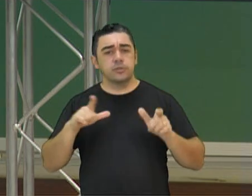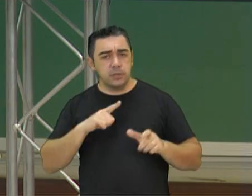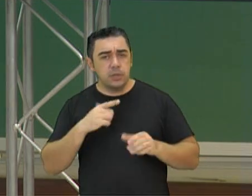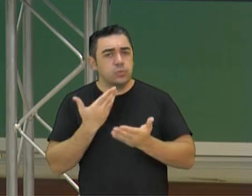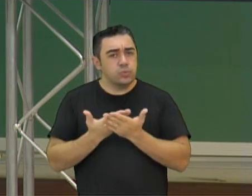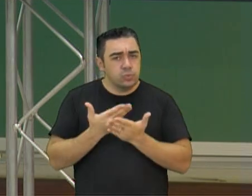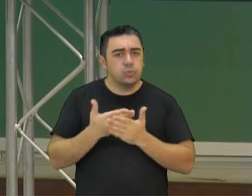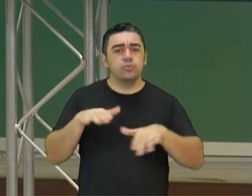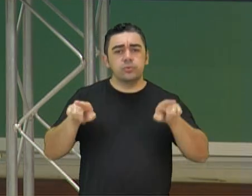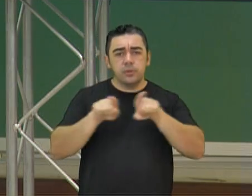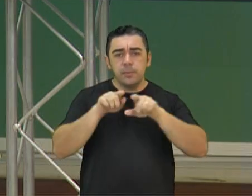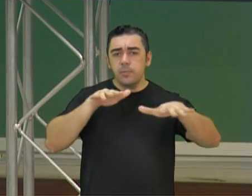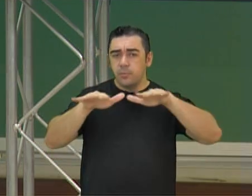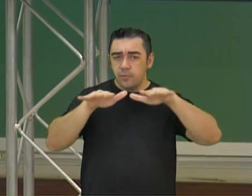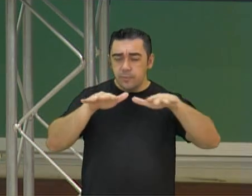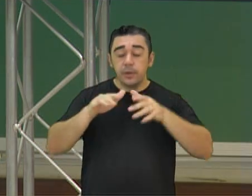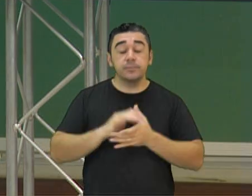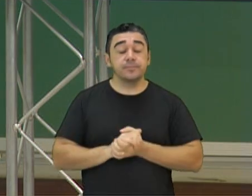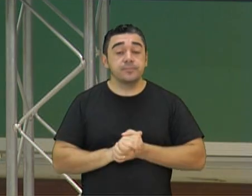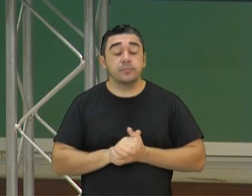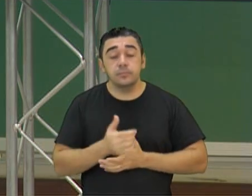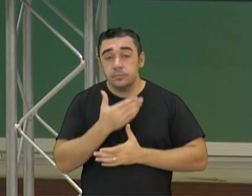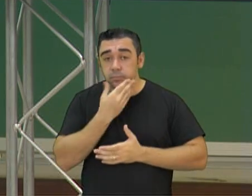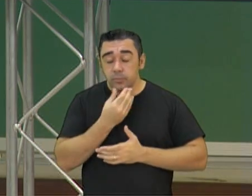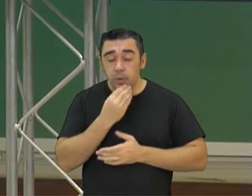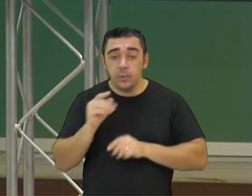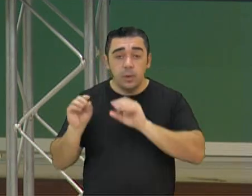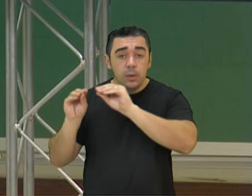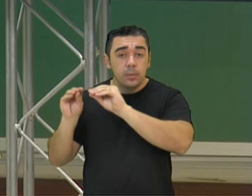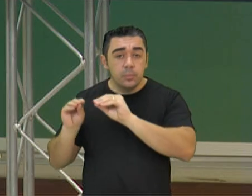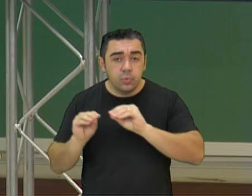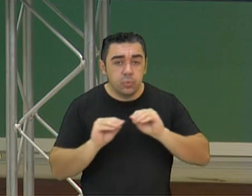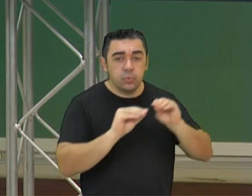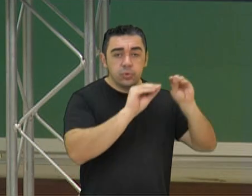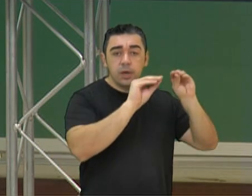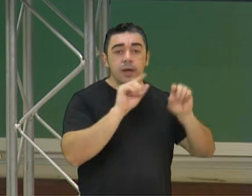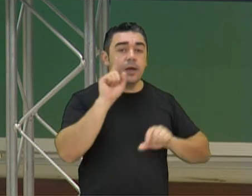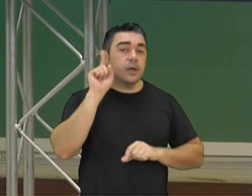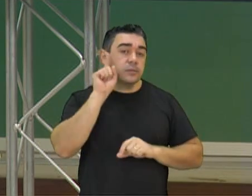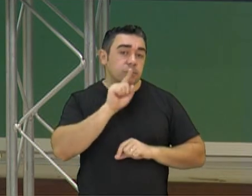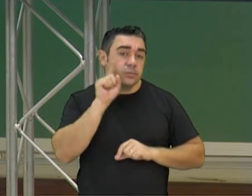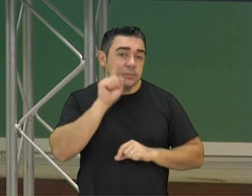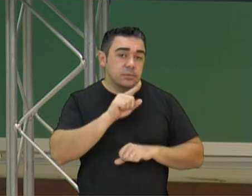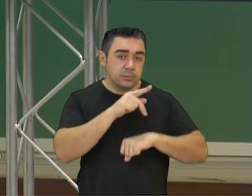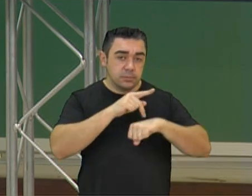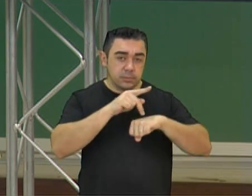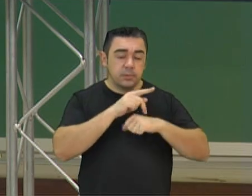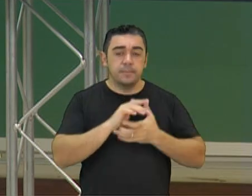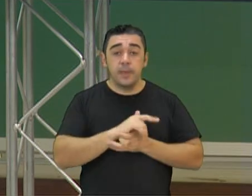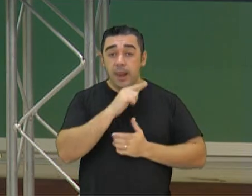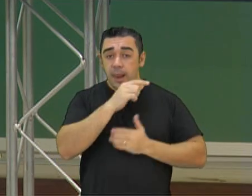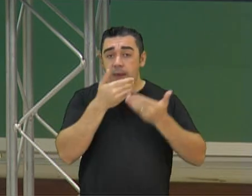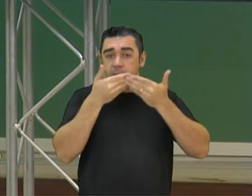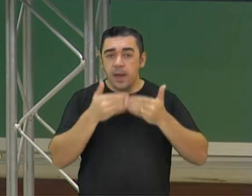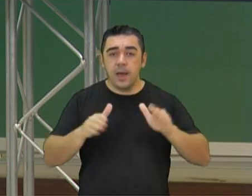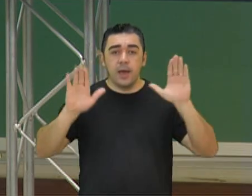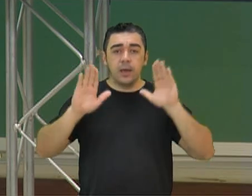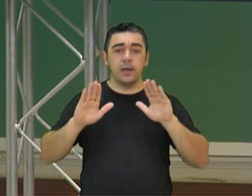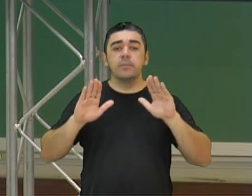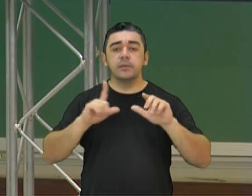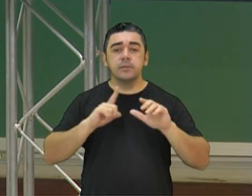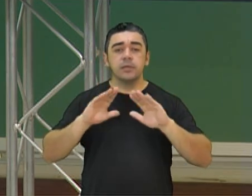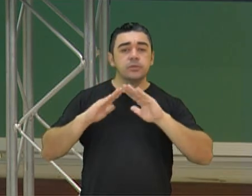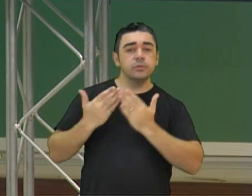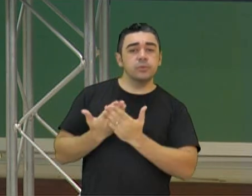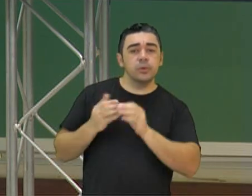estudo dos movimentos, e aí ele vai para os Estados Unidos. Lá nos Estados Unidos ele abre um estúdio e perto